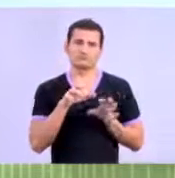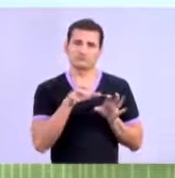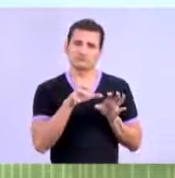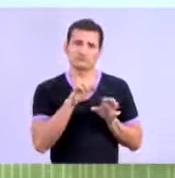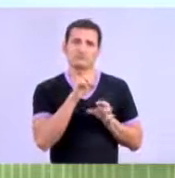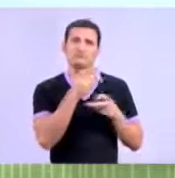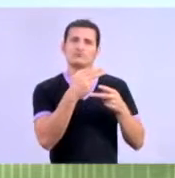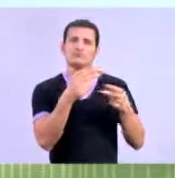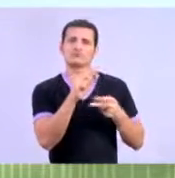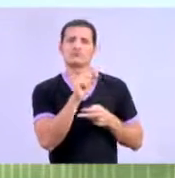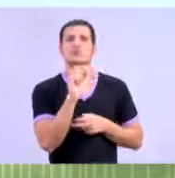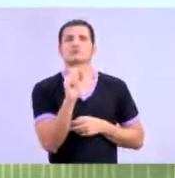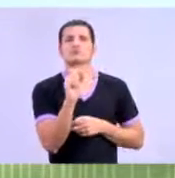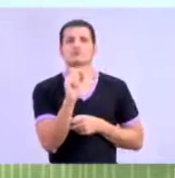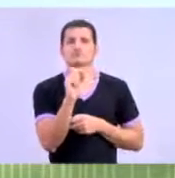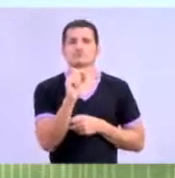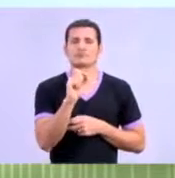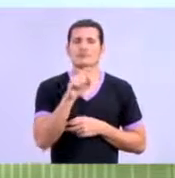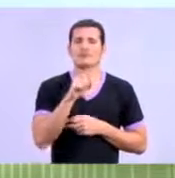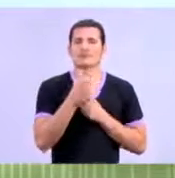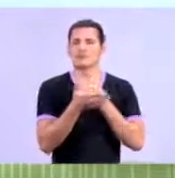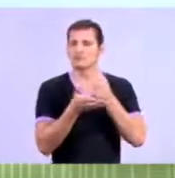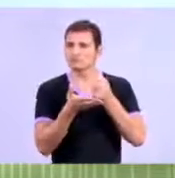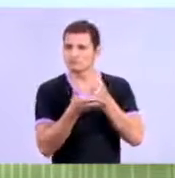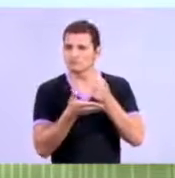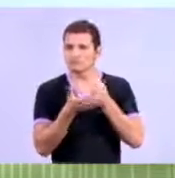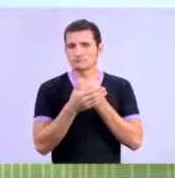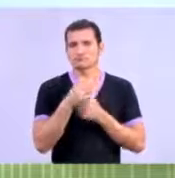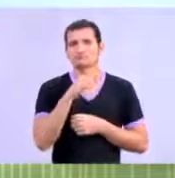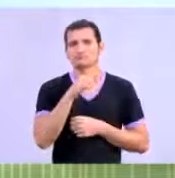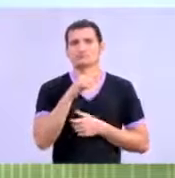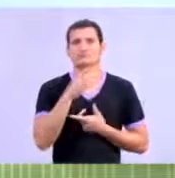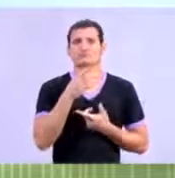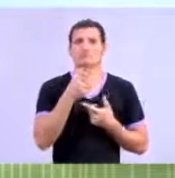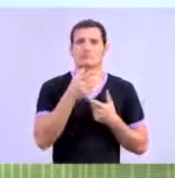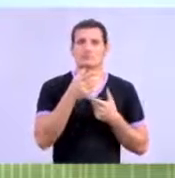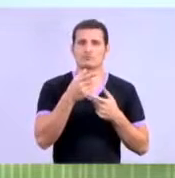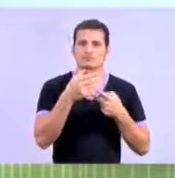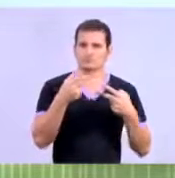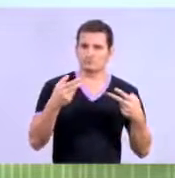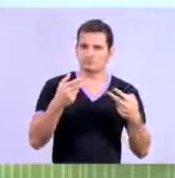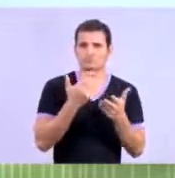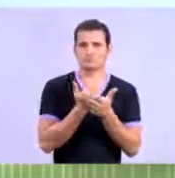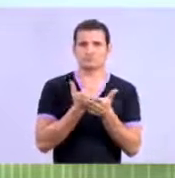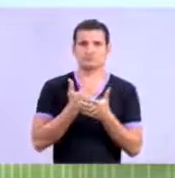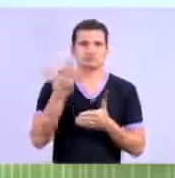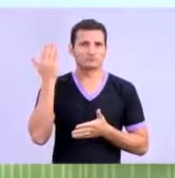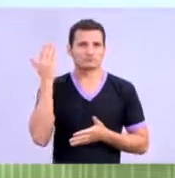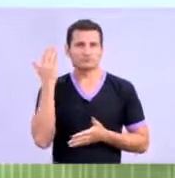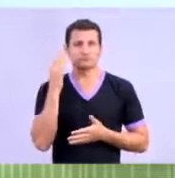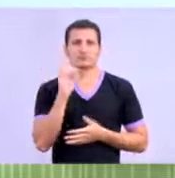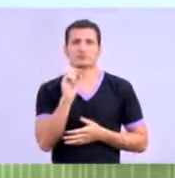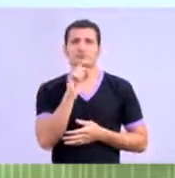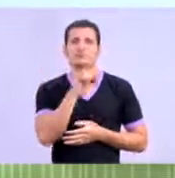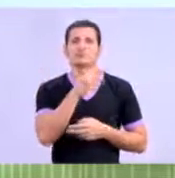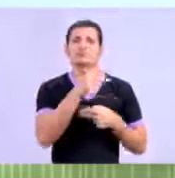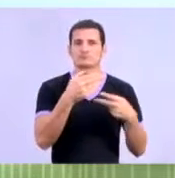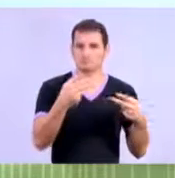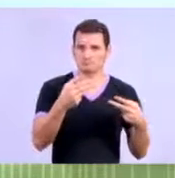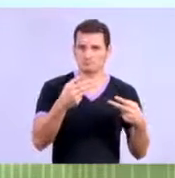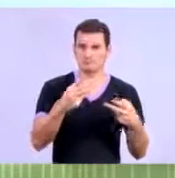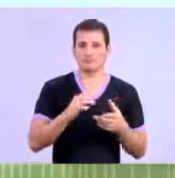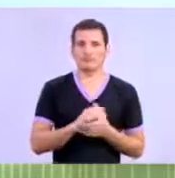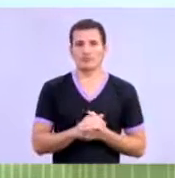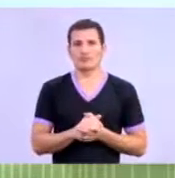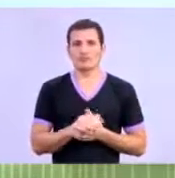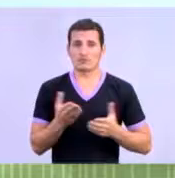Né? A gente, dentro daquelas características básicas, né, a definição do objeto, a gente definiu na aula passada o que o objeto é. Nessa aula a